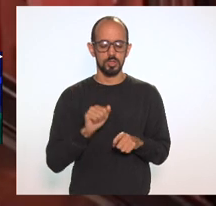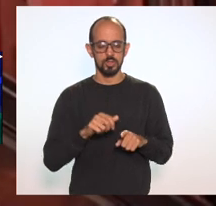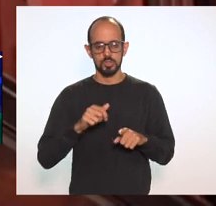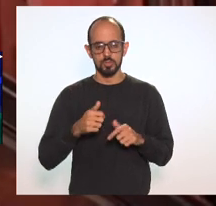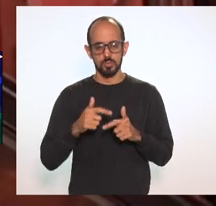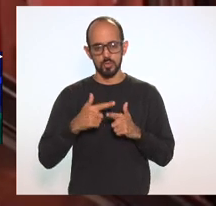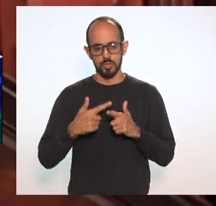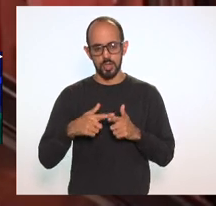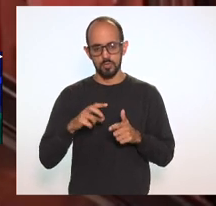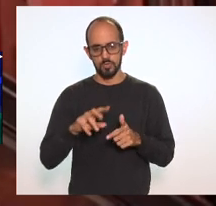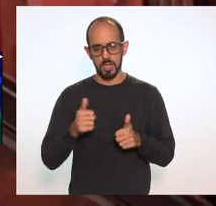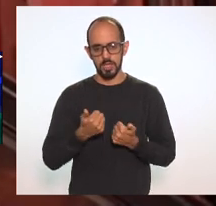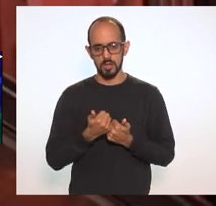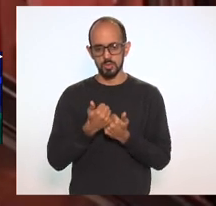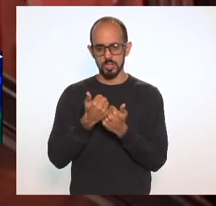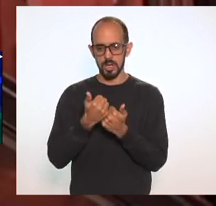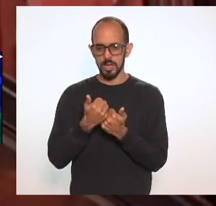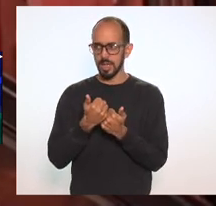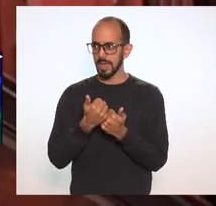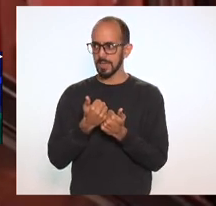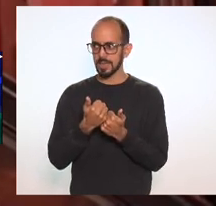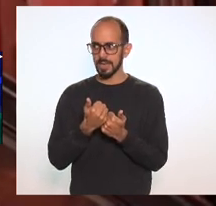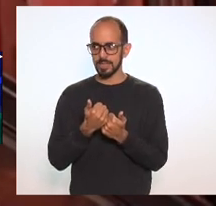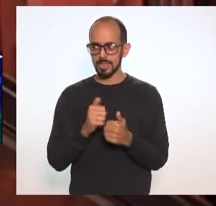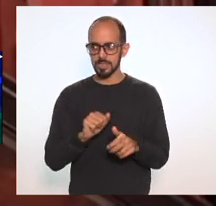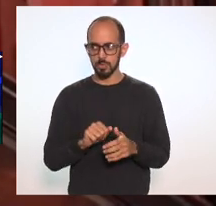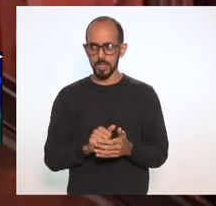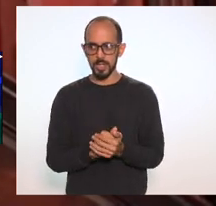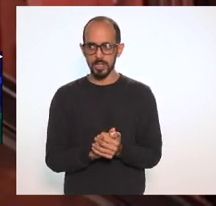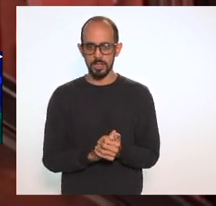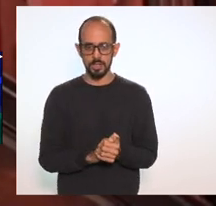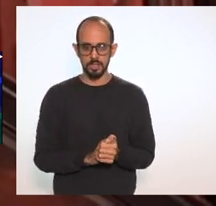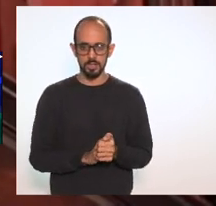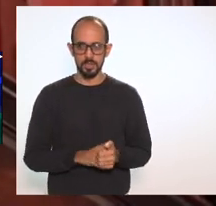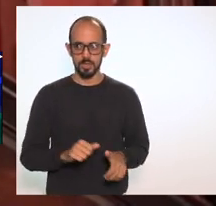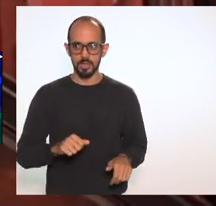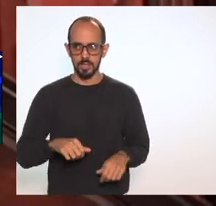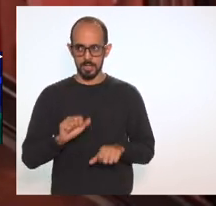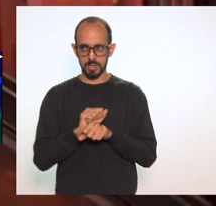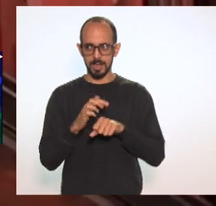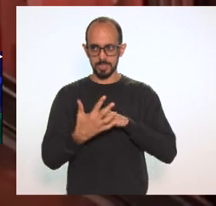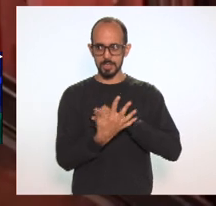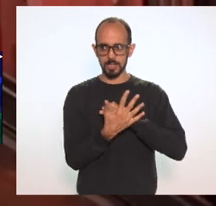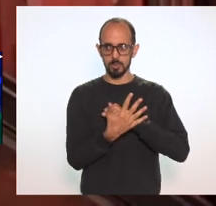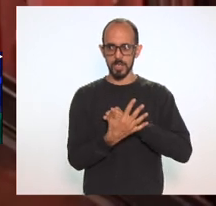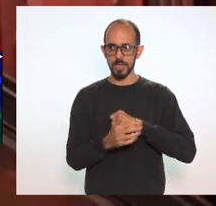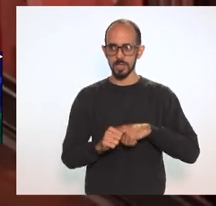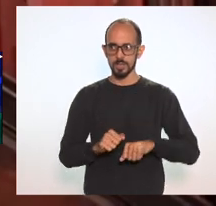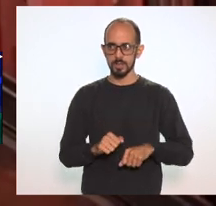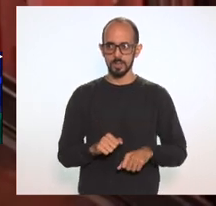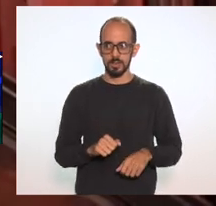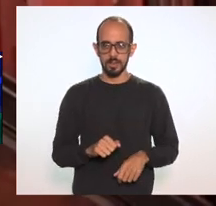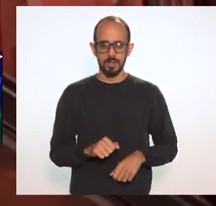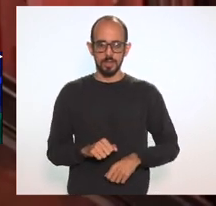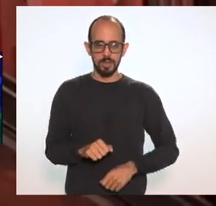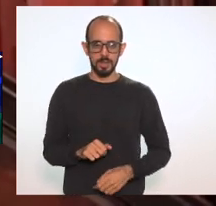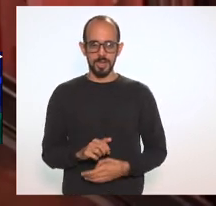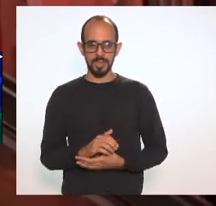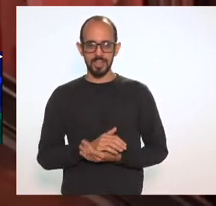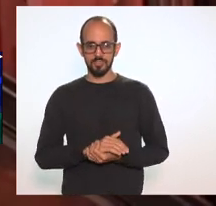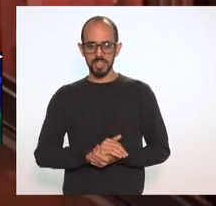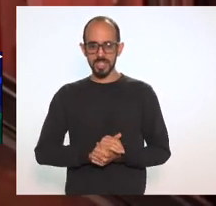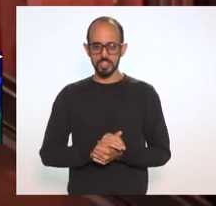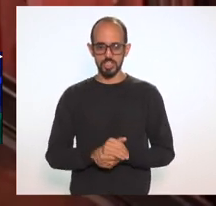certeza irá auxiliar no combate à pandemia a covid-19 o governador falou do Castro